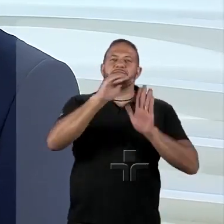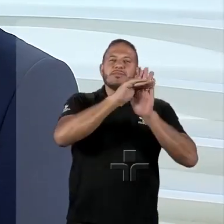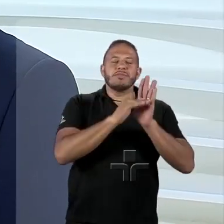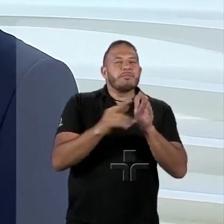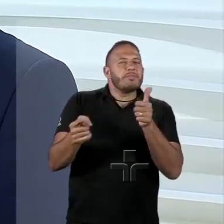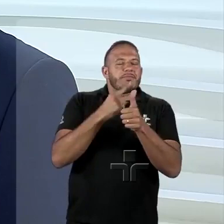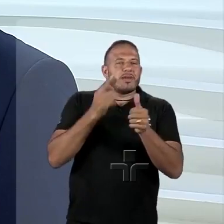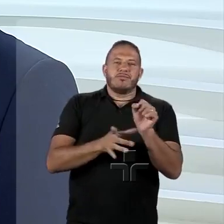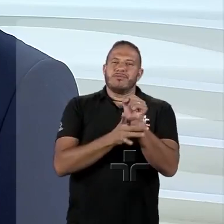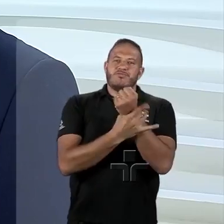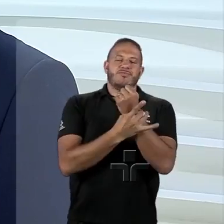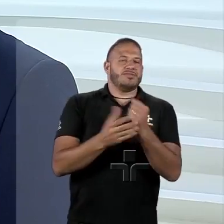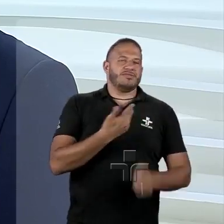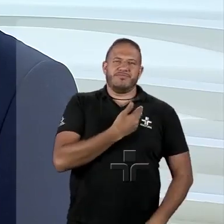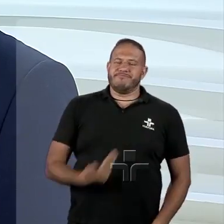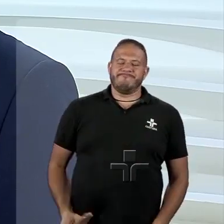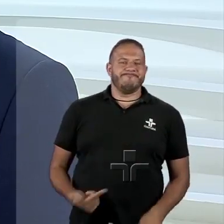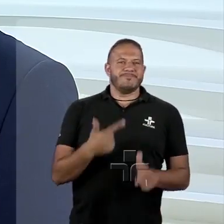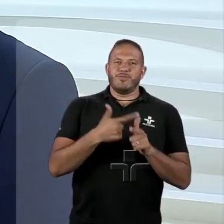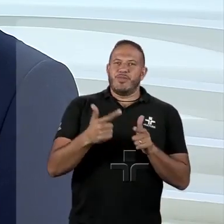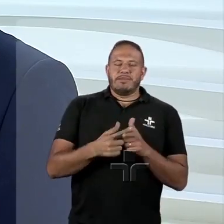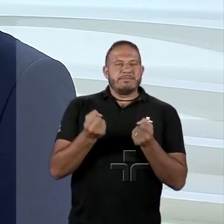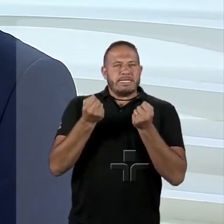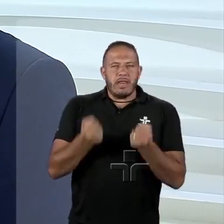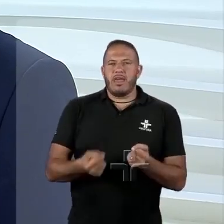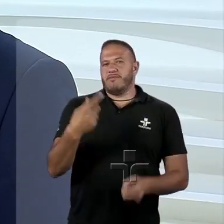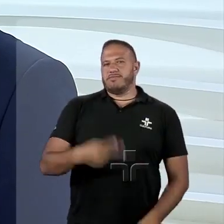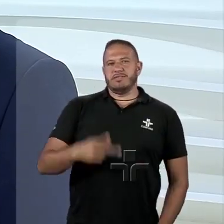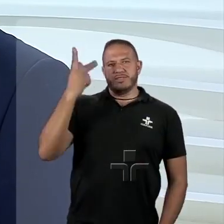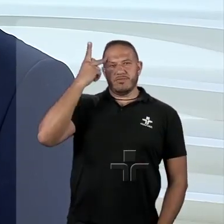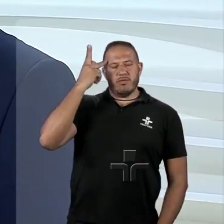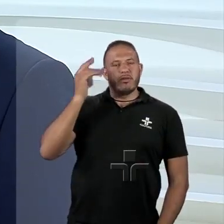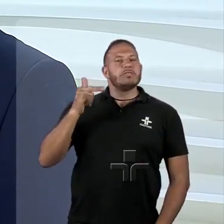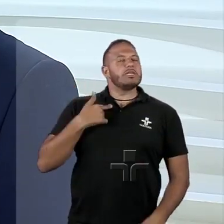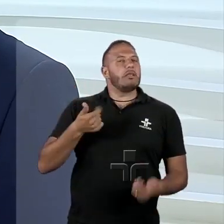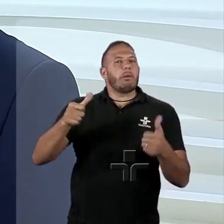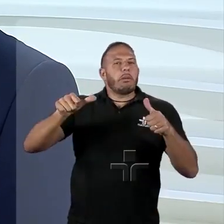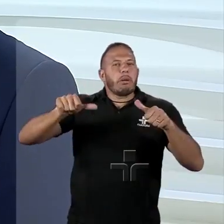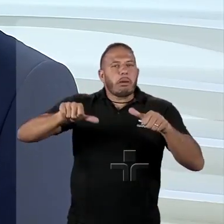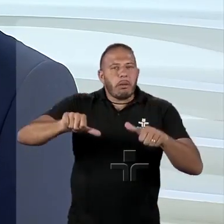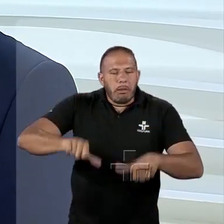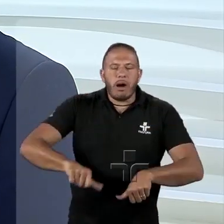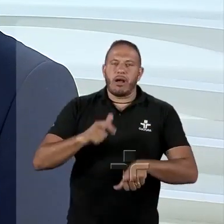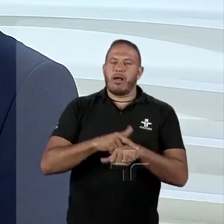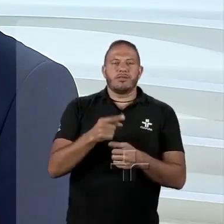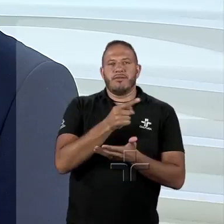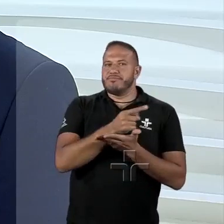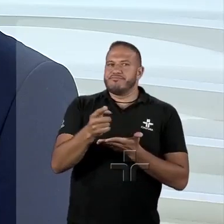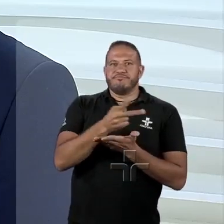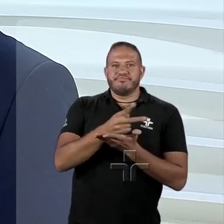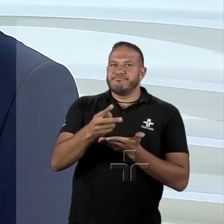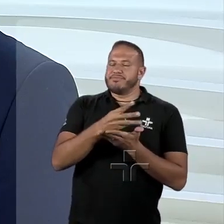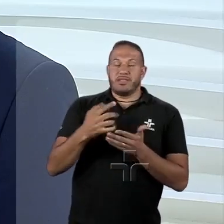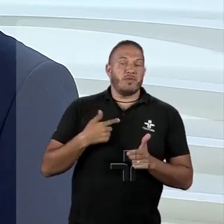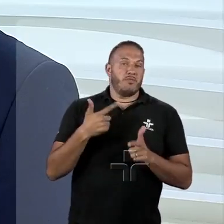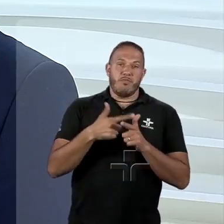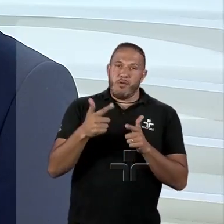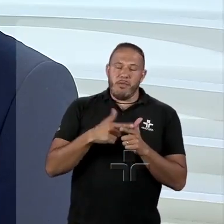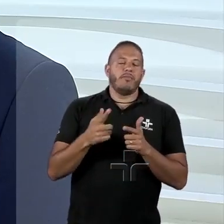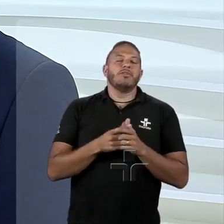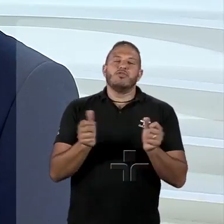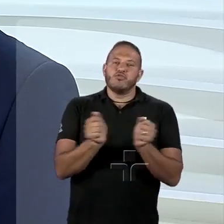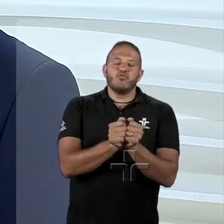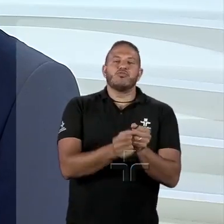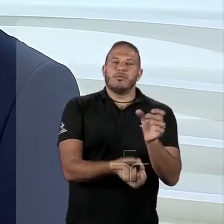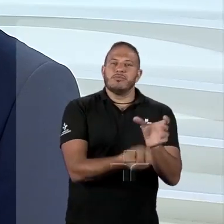segurança pública, Ricardo. Um problema gravíssimo no estado de São Paulo e que vem se agravando a cada semana. E este é um problema ao lado de geração